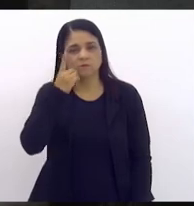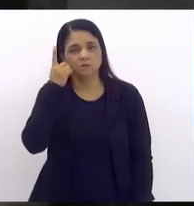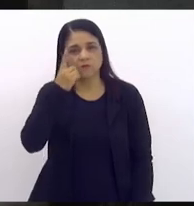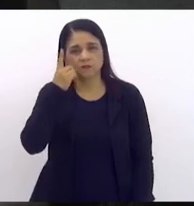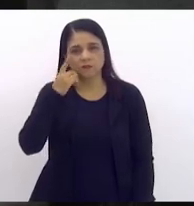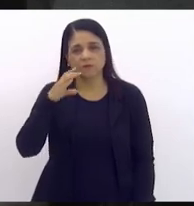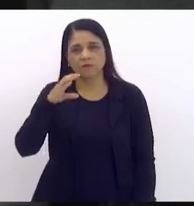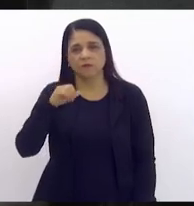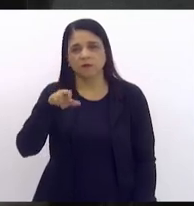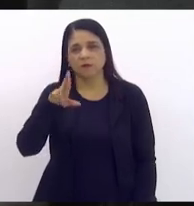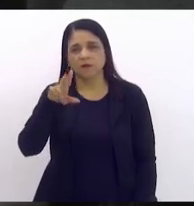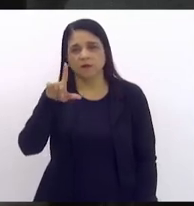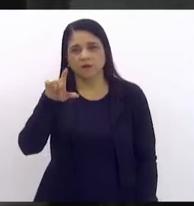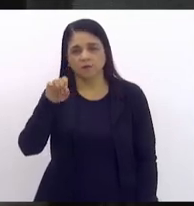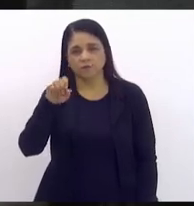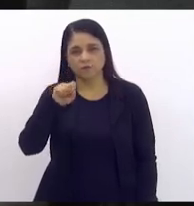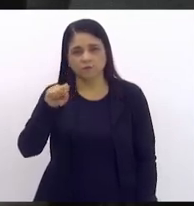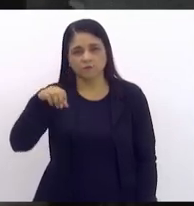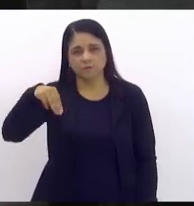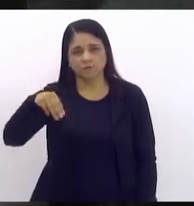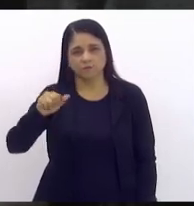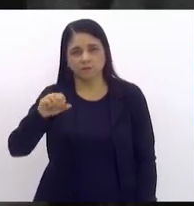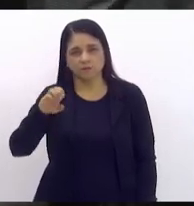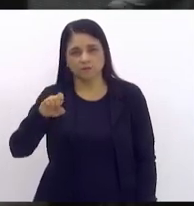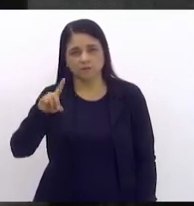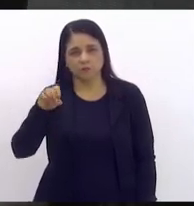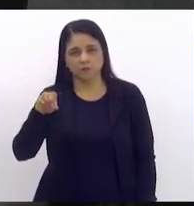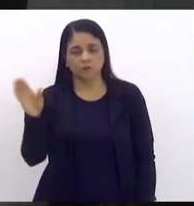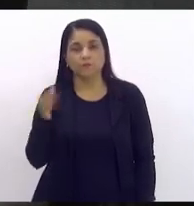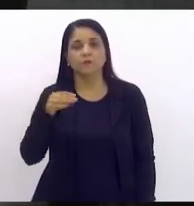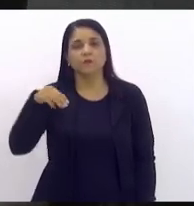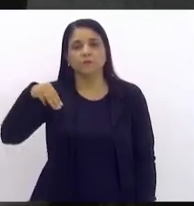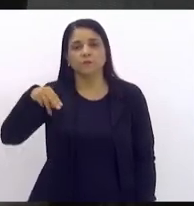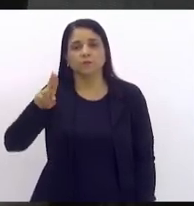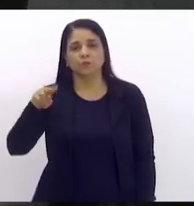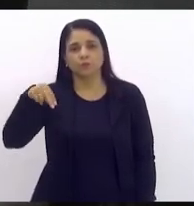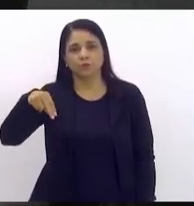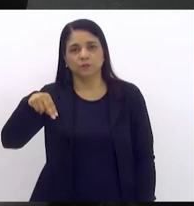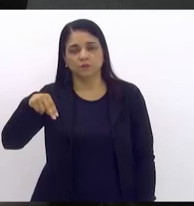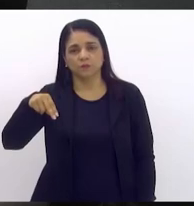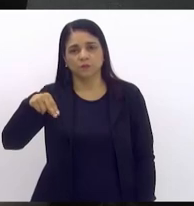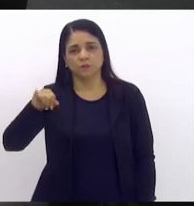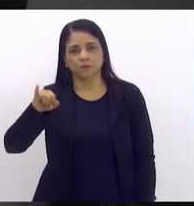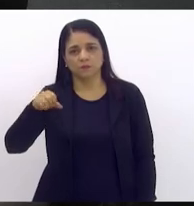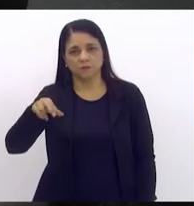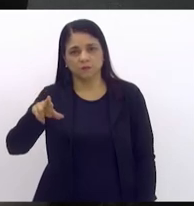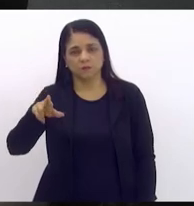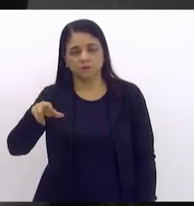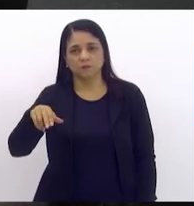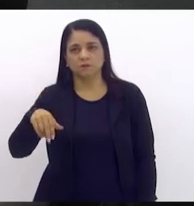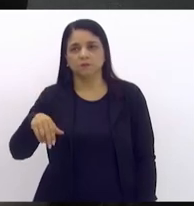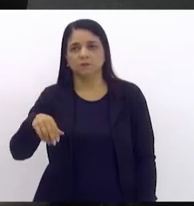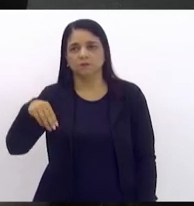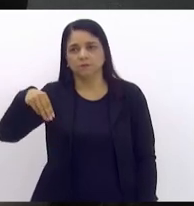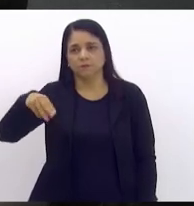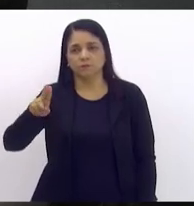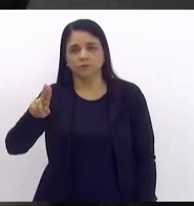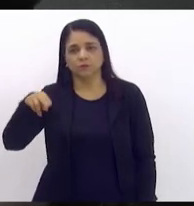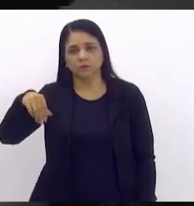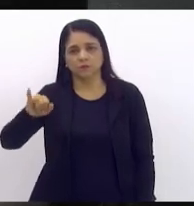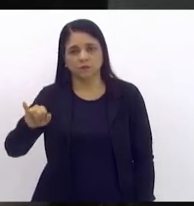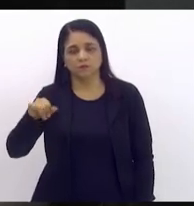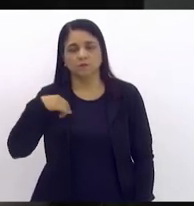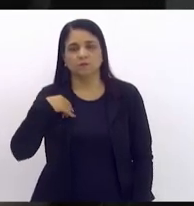Deputado Carlos Macedo. Deputado Munir Neto, a presidência designa